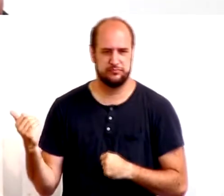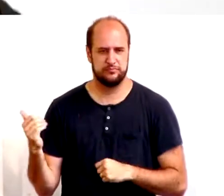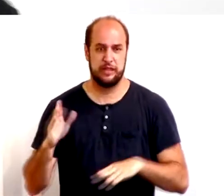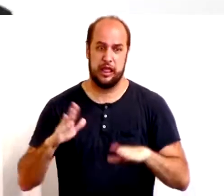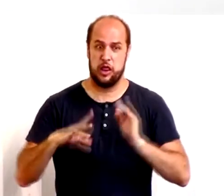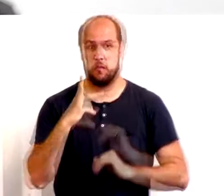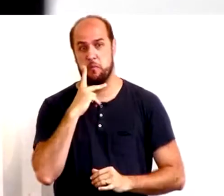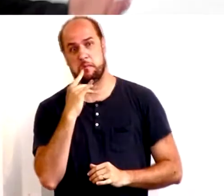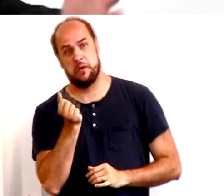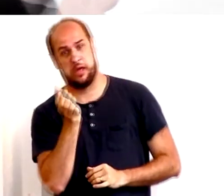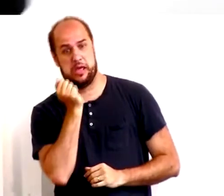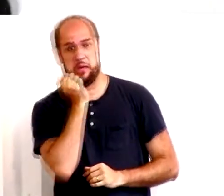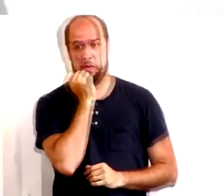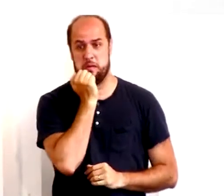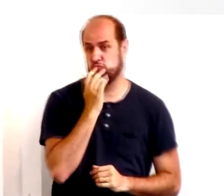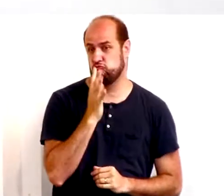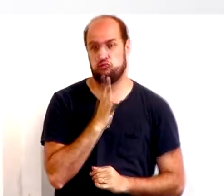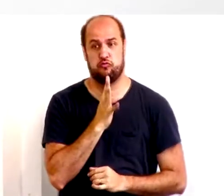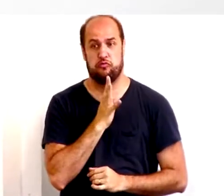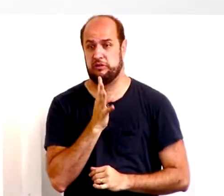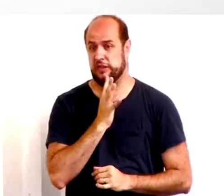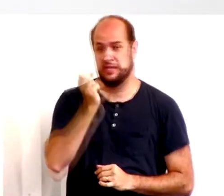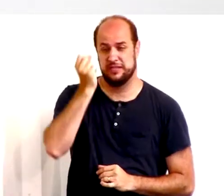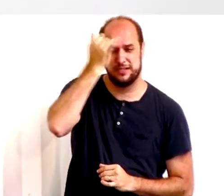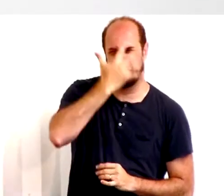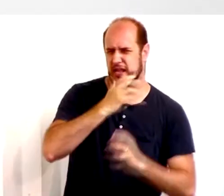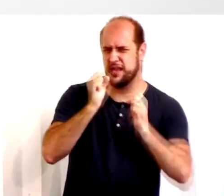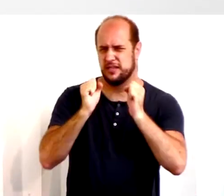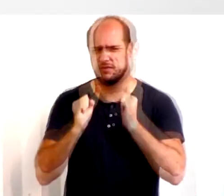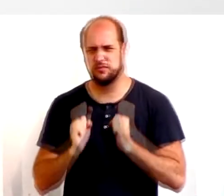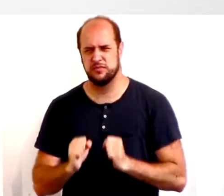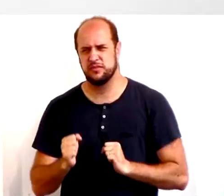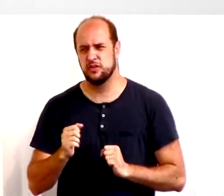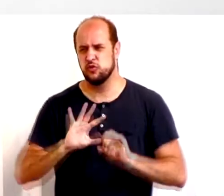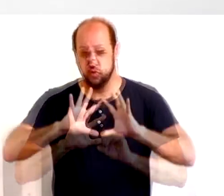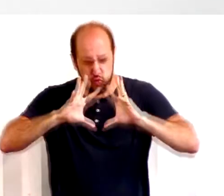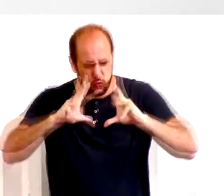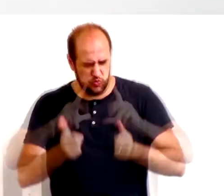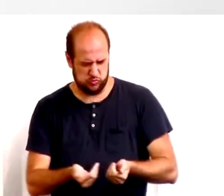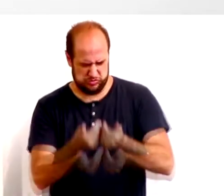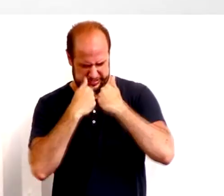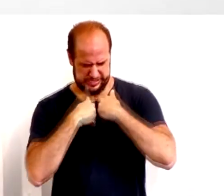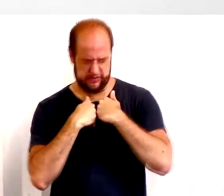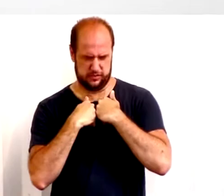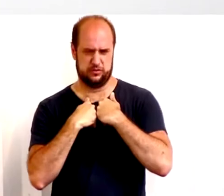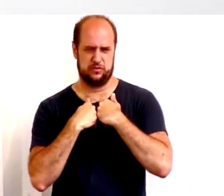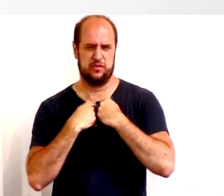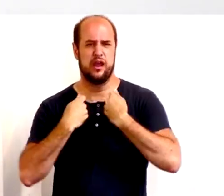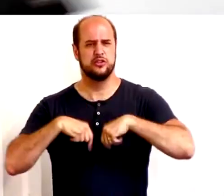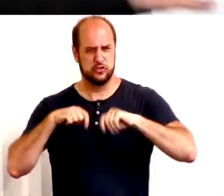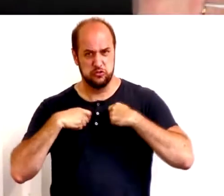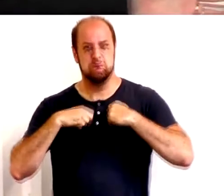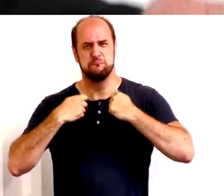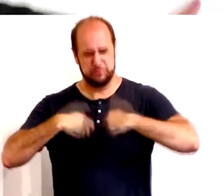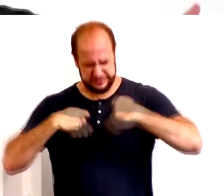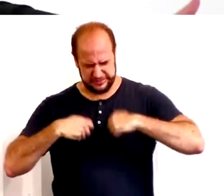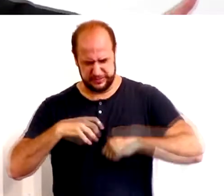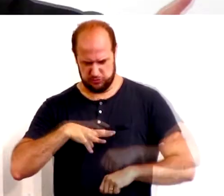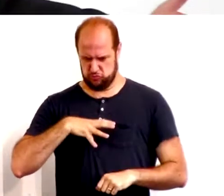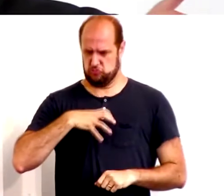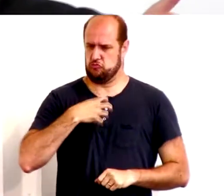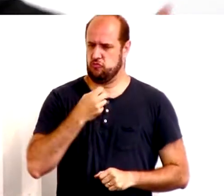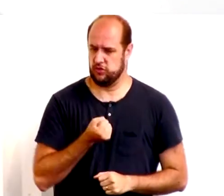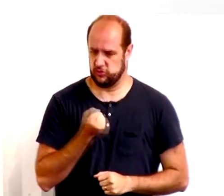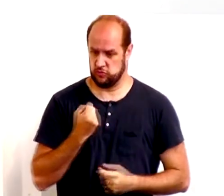conhecem ainda essa graça, esse poder, porque está guardado dentro de nós. Nós ainda não conseguimos falar, pai, mãe, é isso que eu